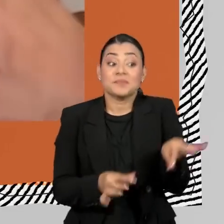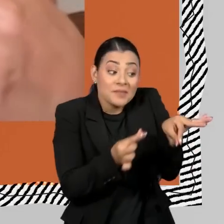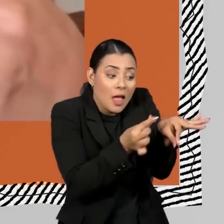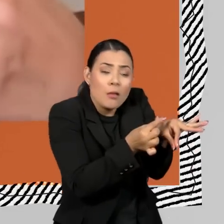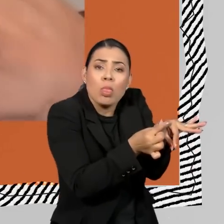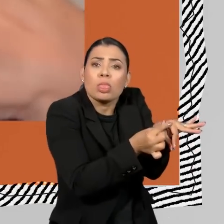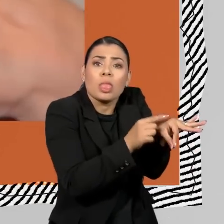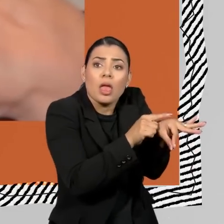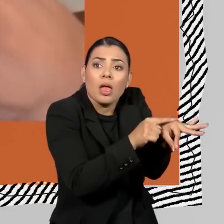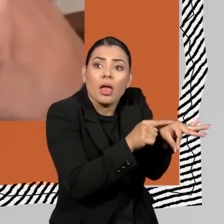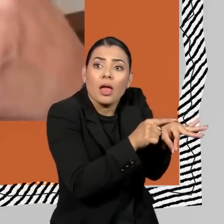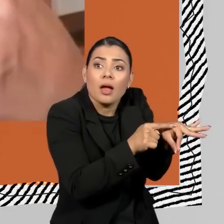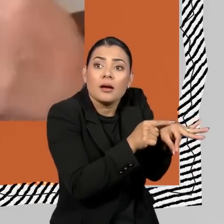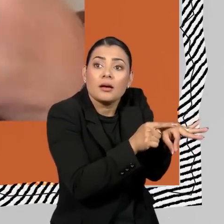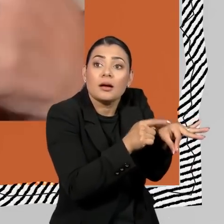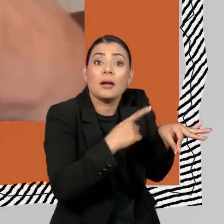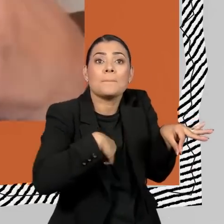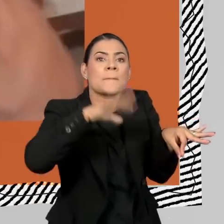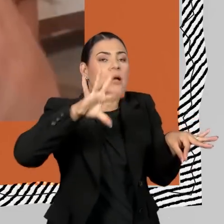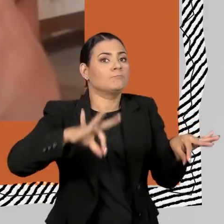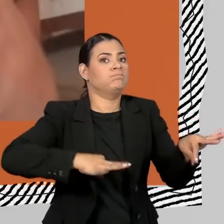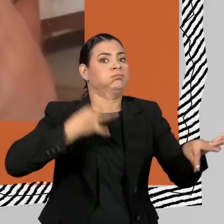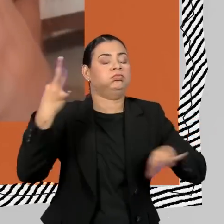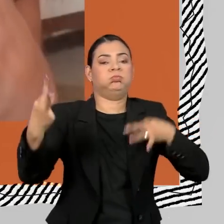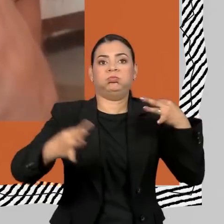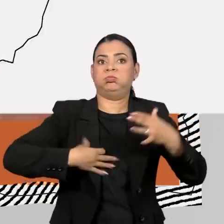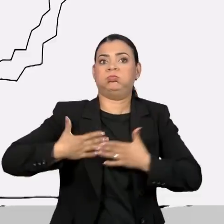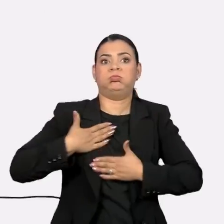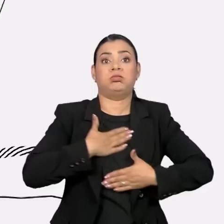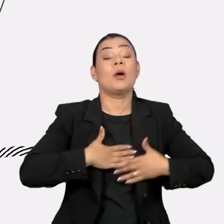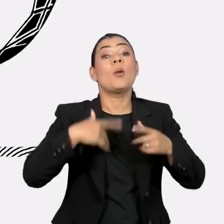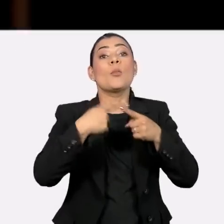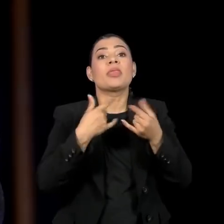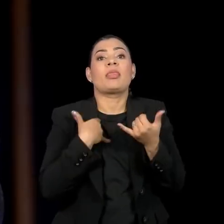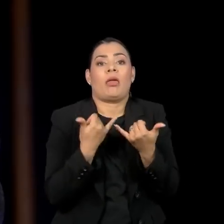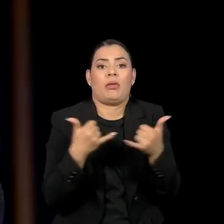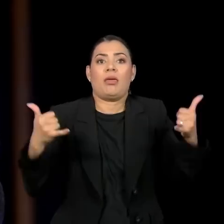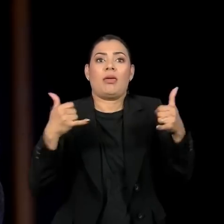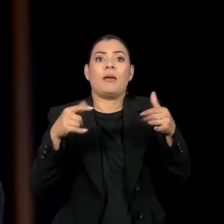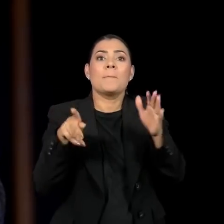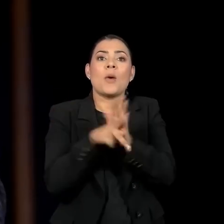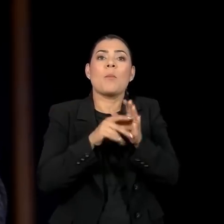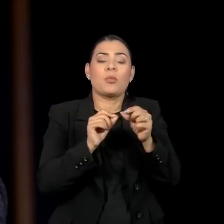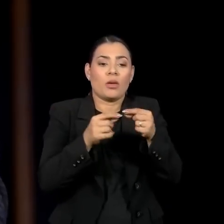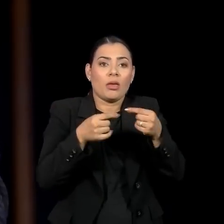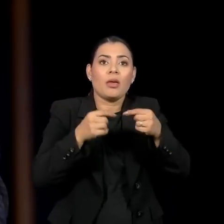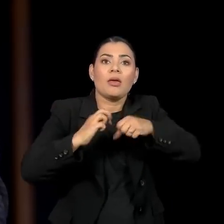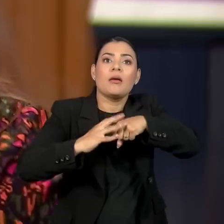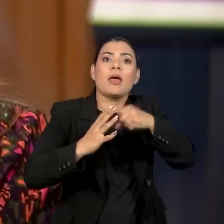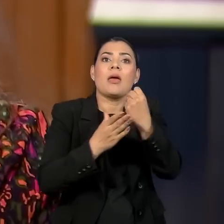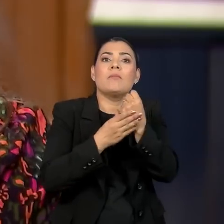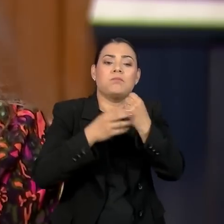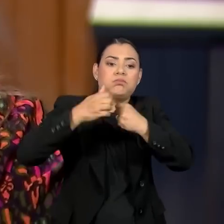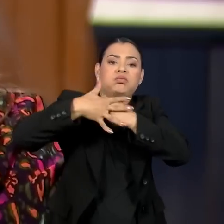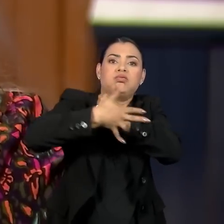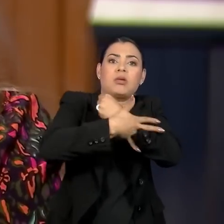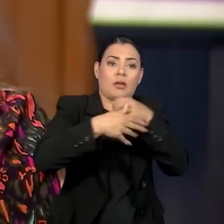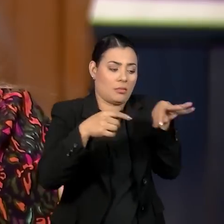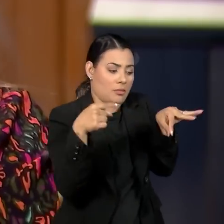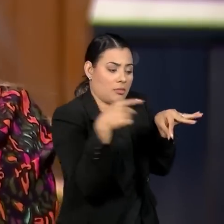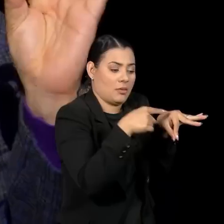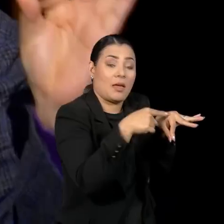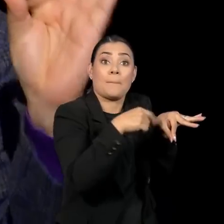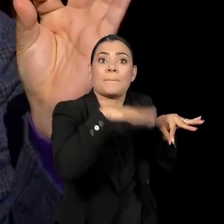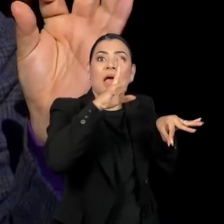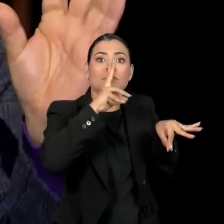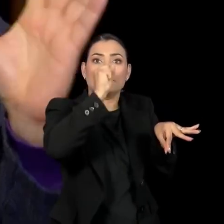humano que mais tem potencial de prazer, de disparar entre os homem e mulher, orgasmos. Não, entre homens e mulheres. É o ponto que